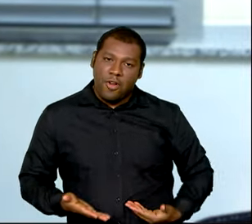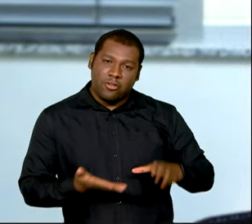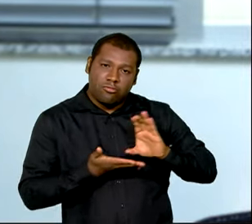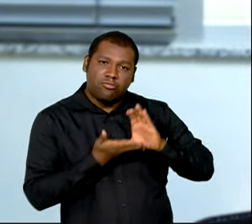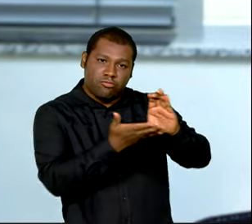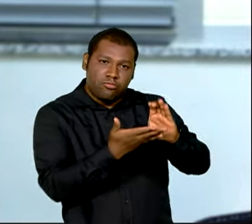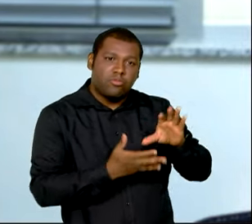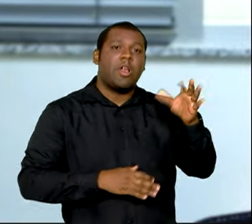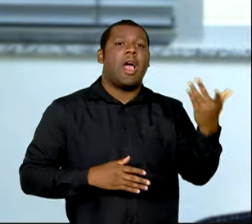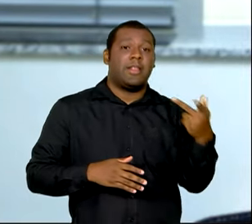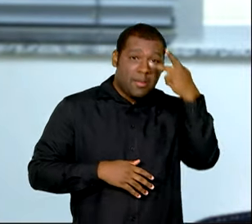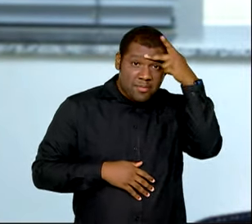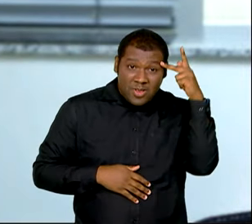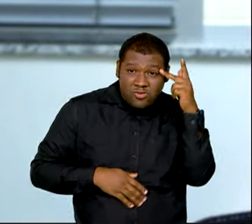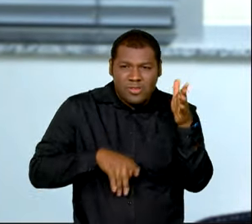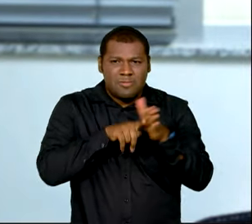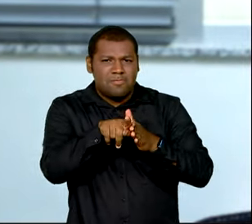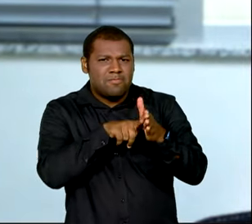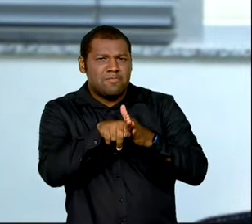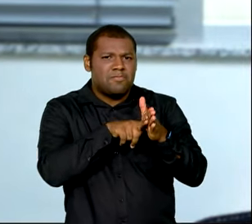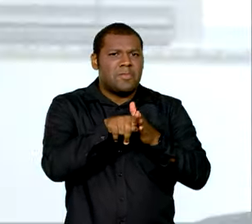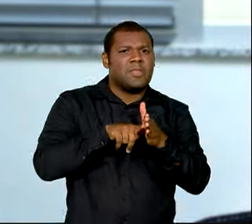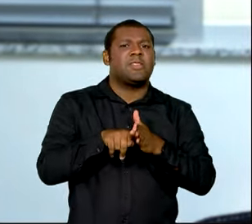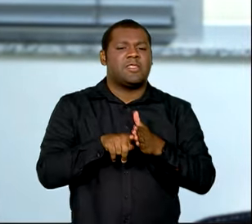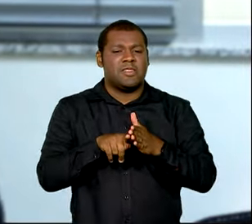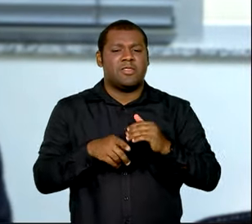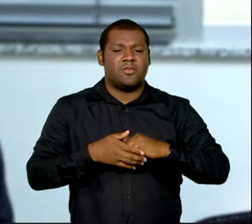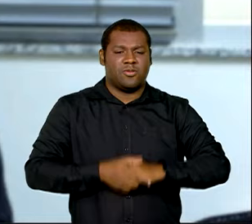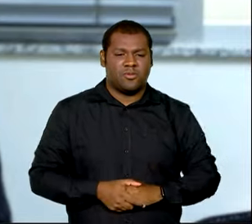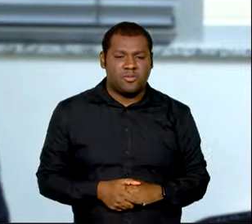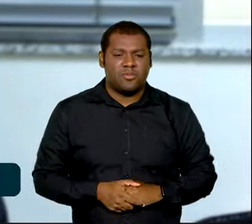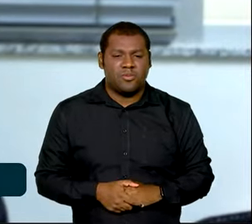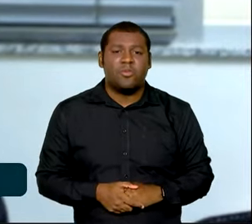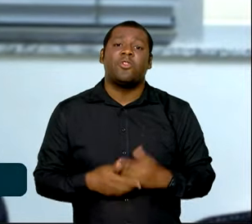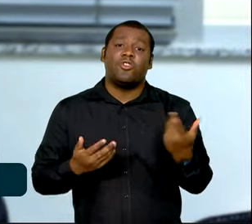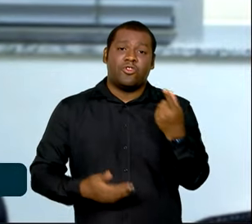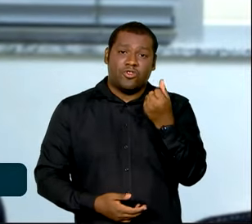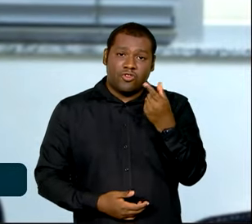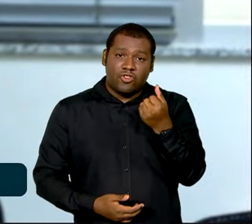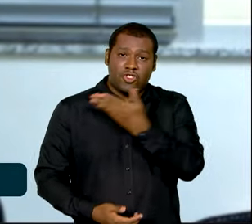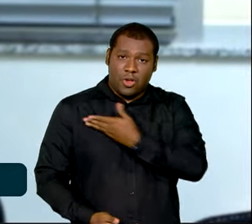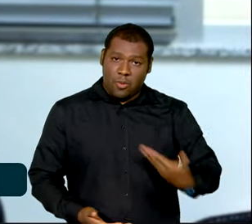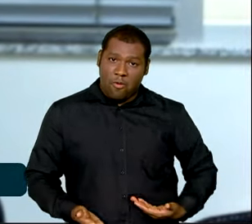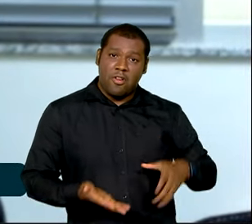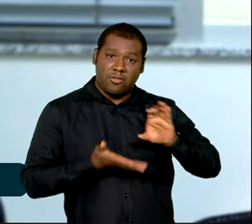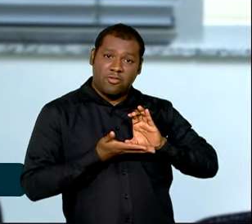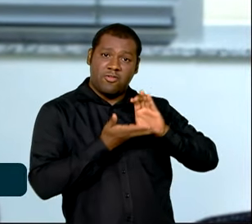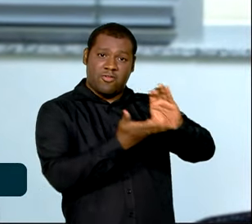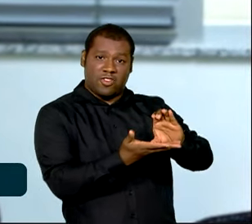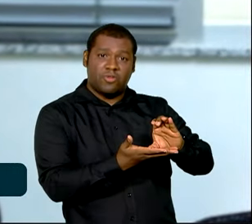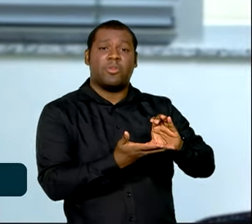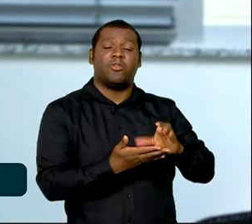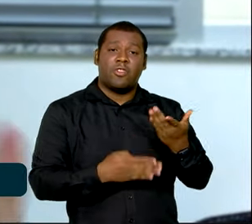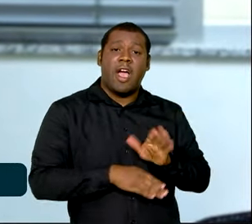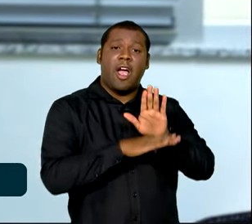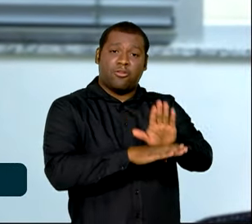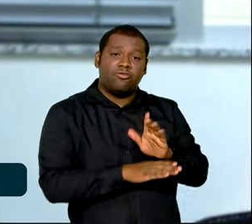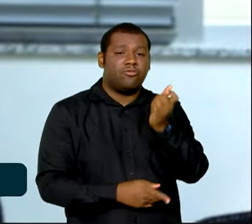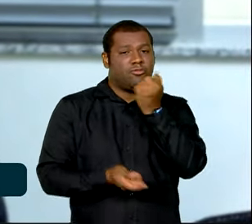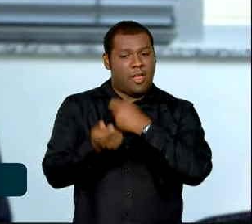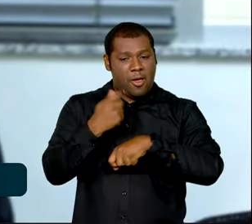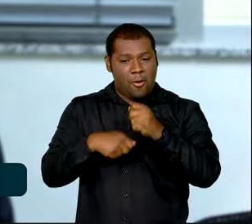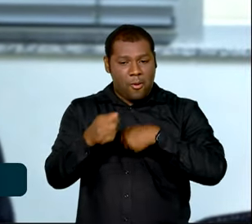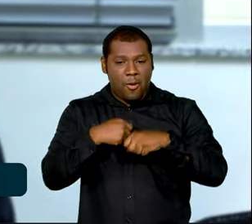esses pesquisadores façam essa pesquisa. São recursos públicos para melhorar a